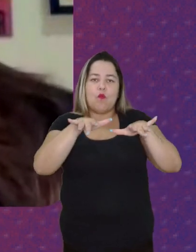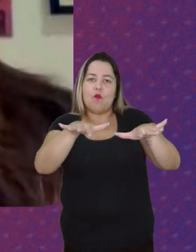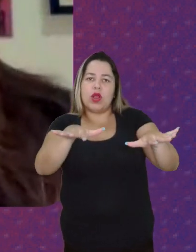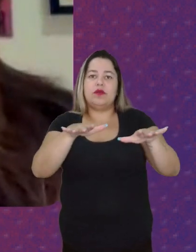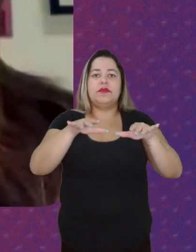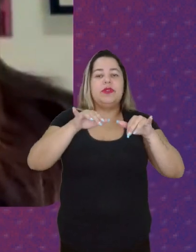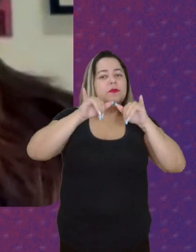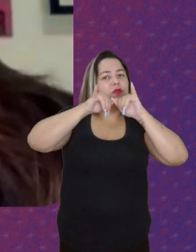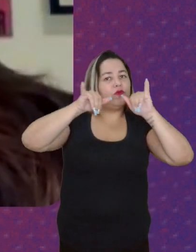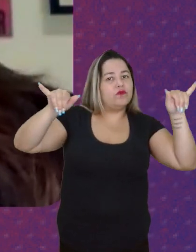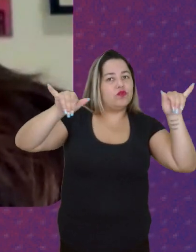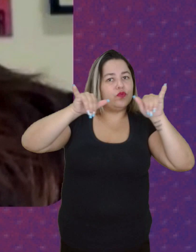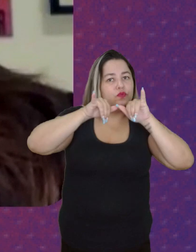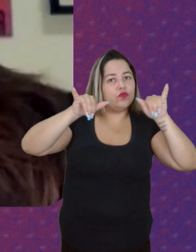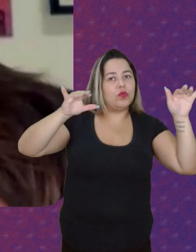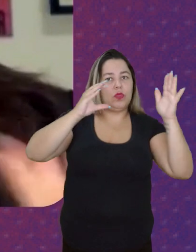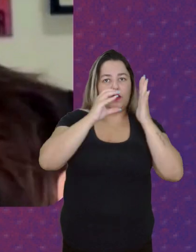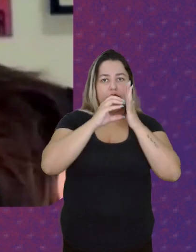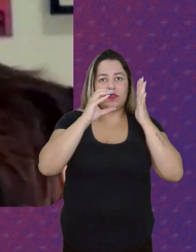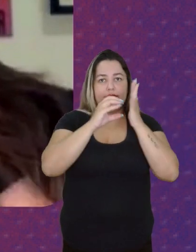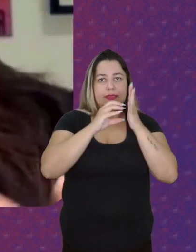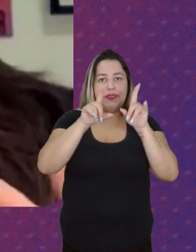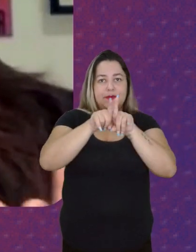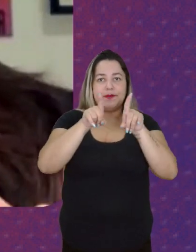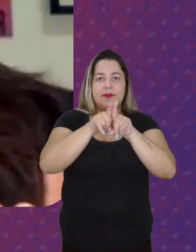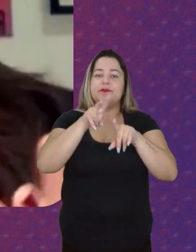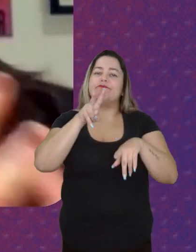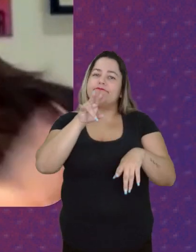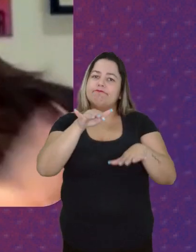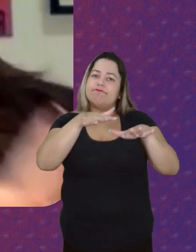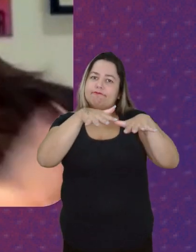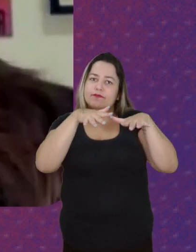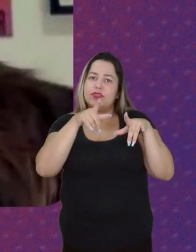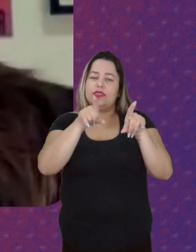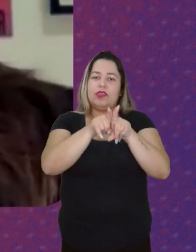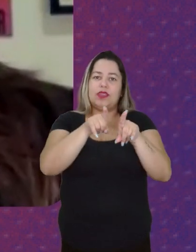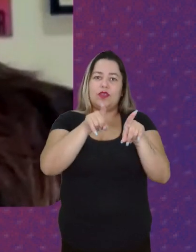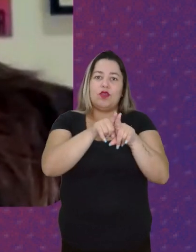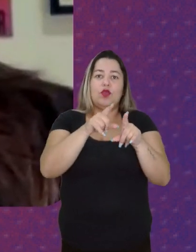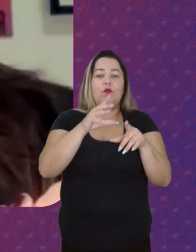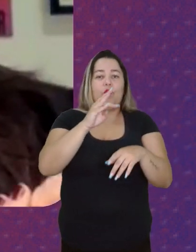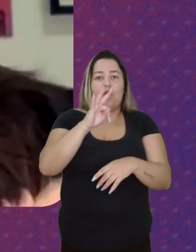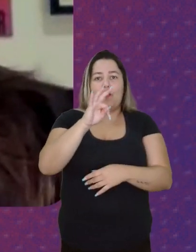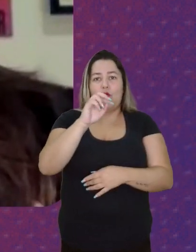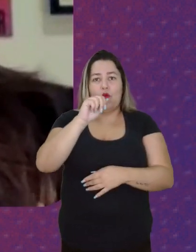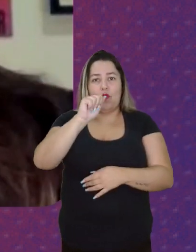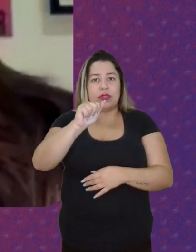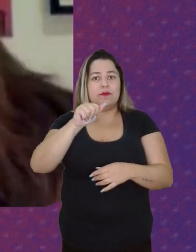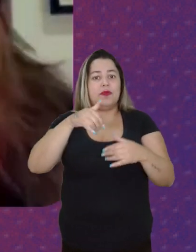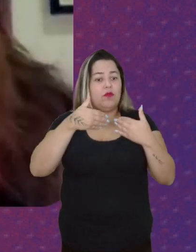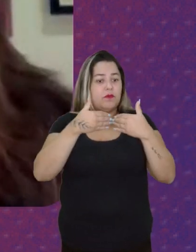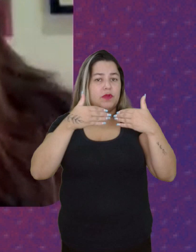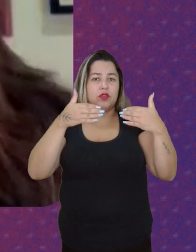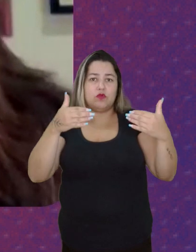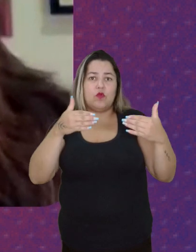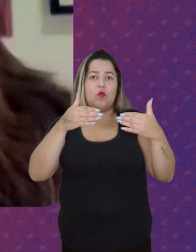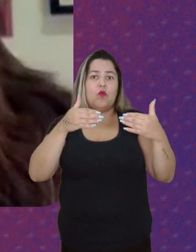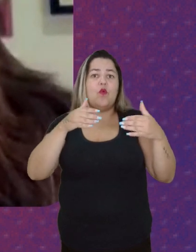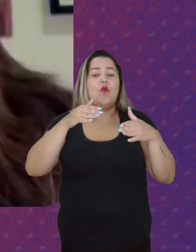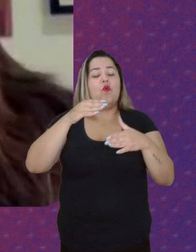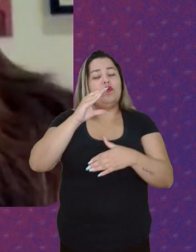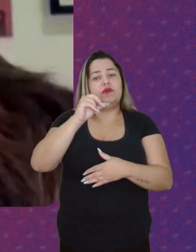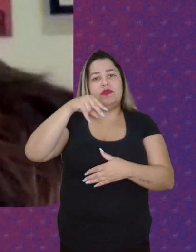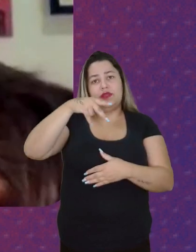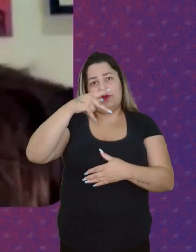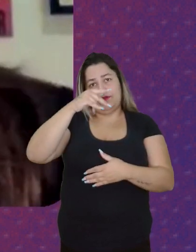sua candidatura, você vai ter que fazer movimentando por essa conta bancária específica que foi aberta com o seu CNPJ de